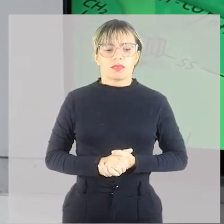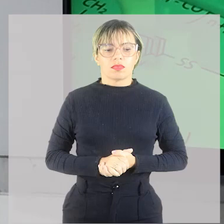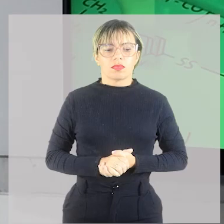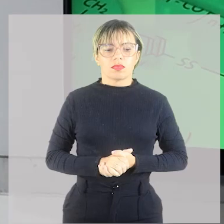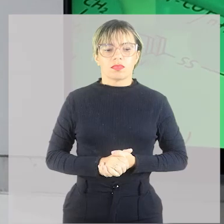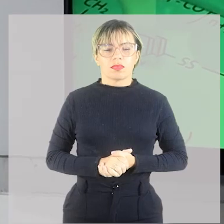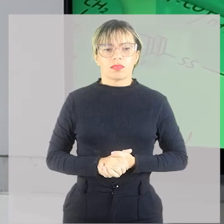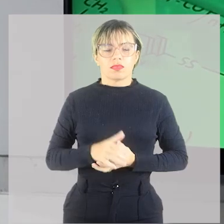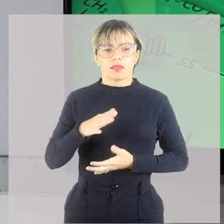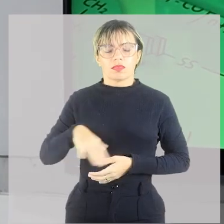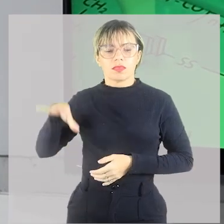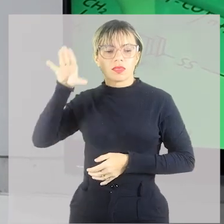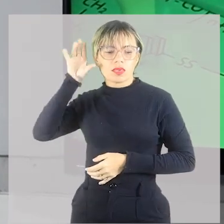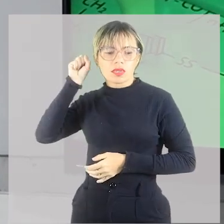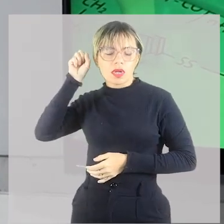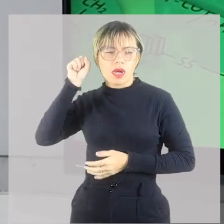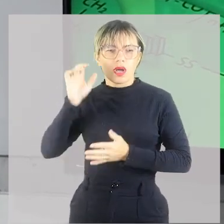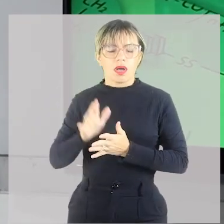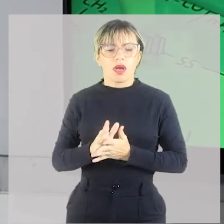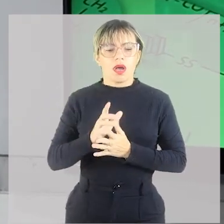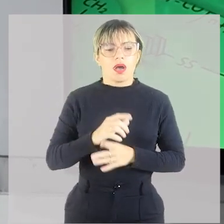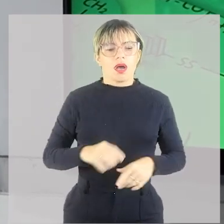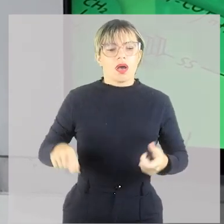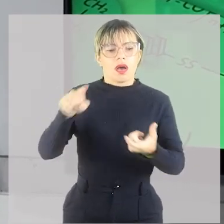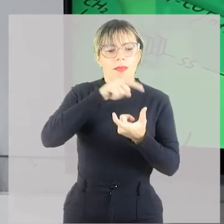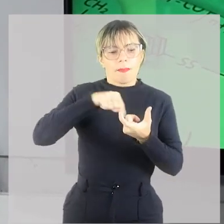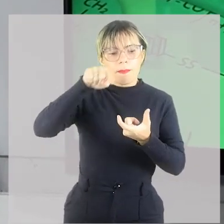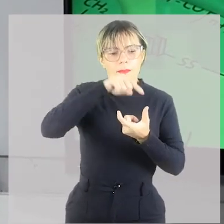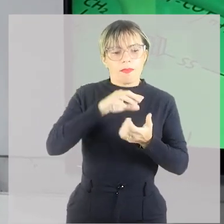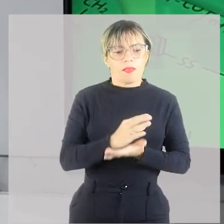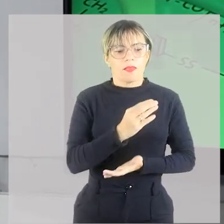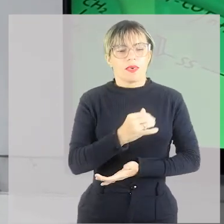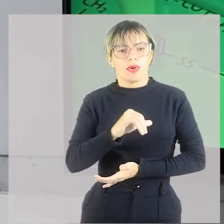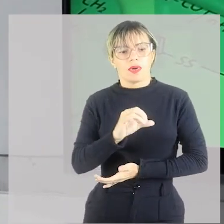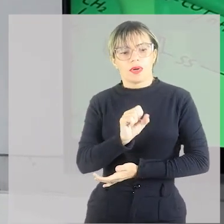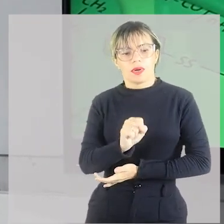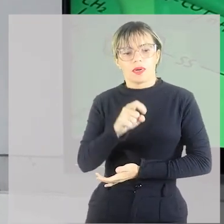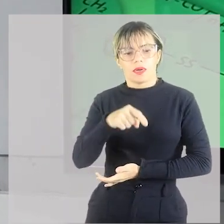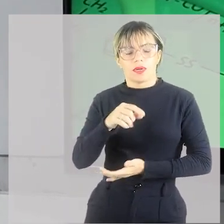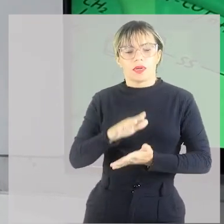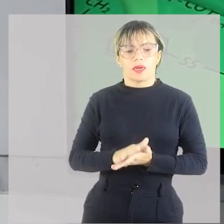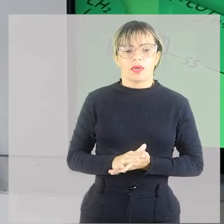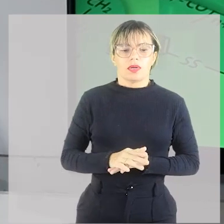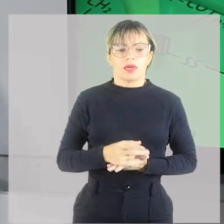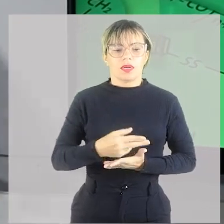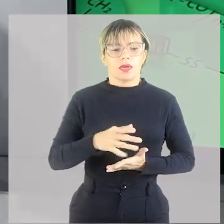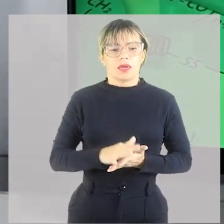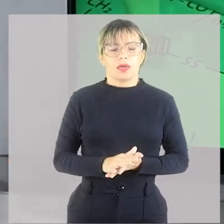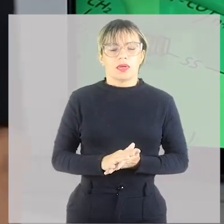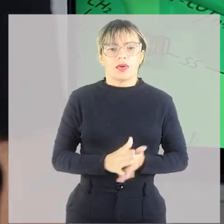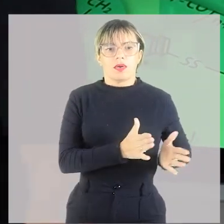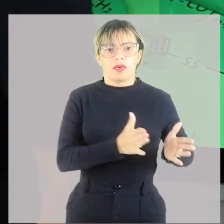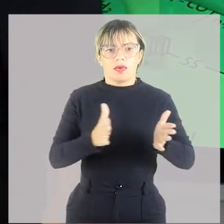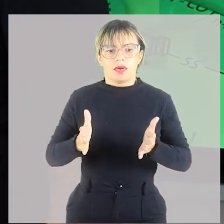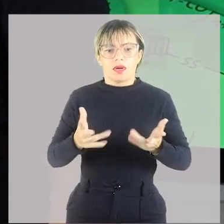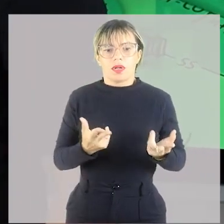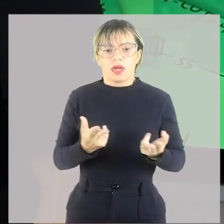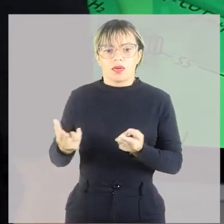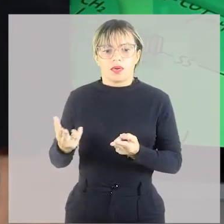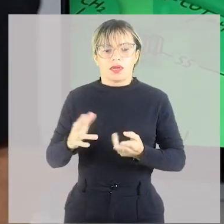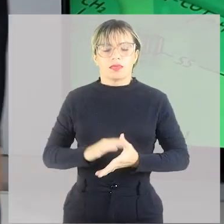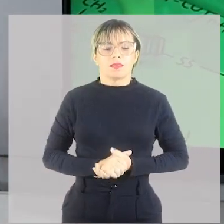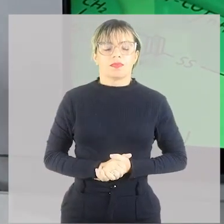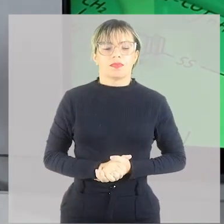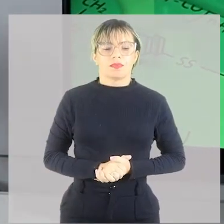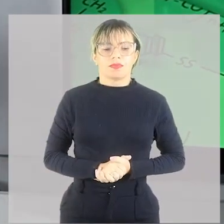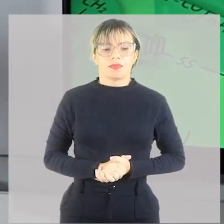Quando você escutar a palavra cis, toda vez que eu falar cis, eu estou falando mesmo lado.